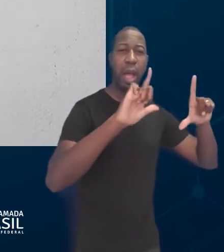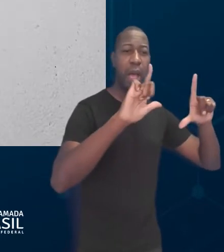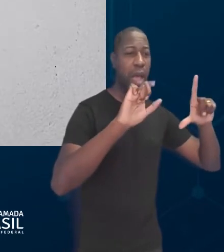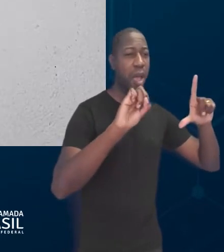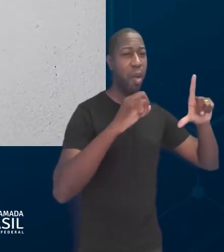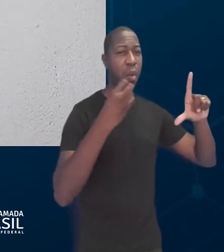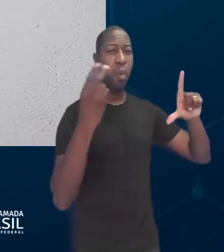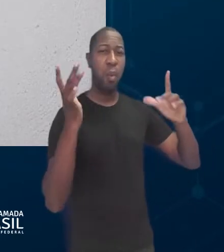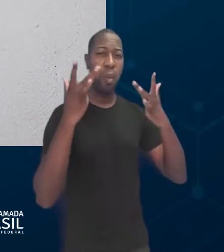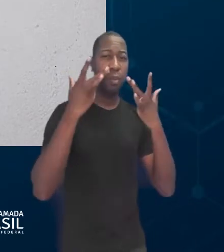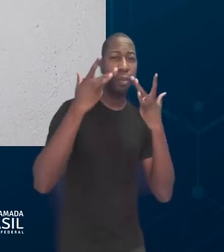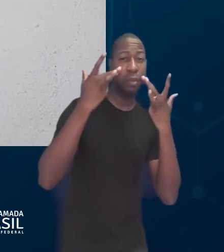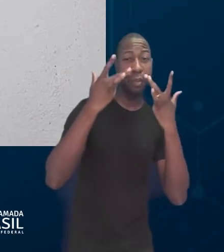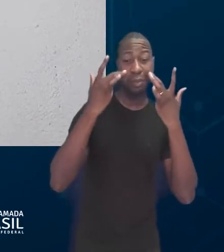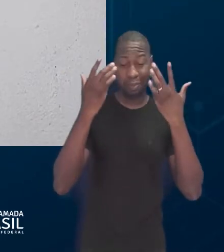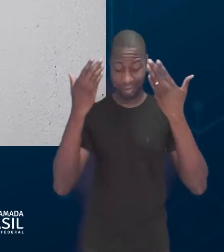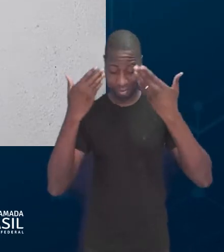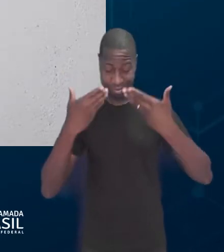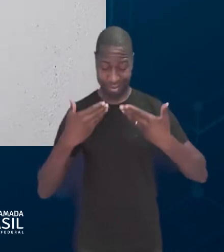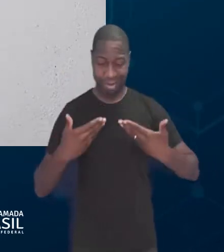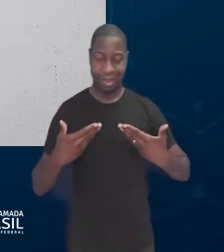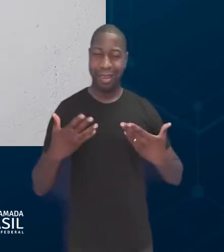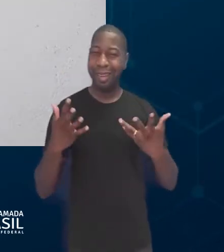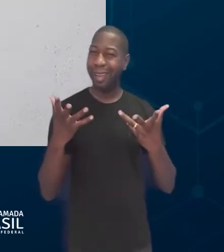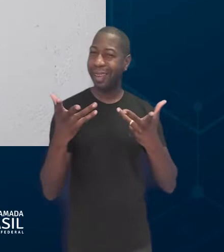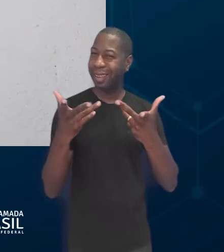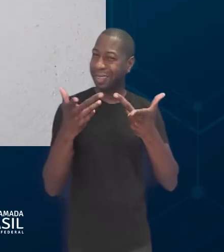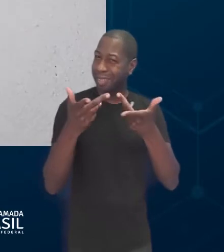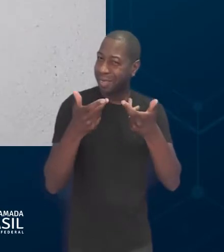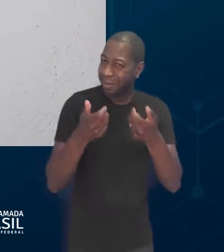mesmo teatral, é maravilhosa.